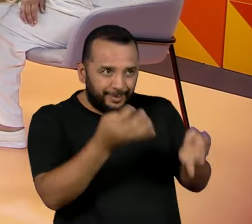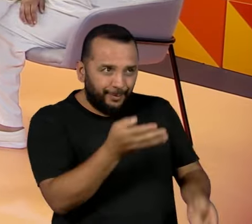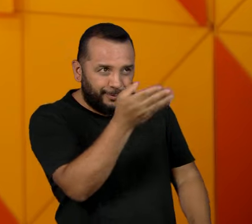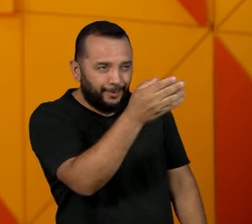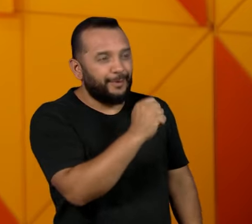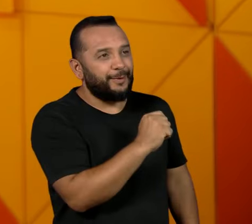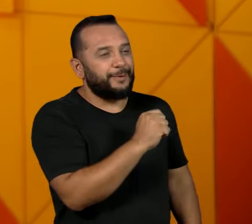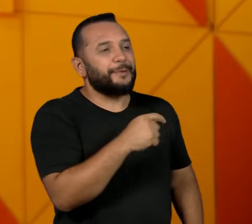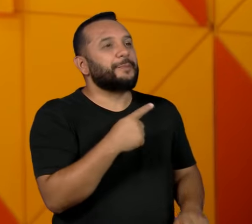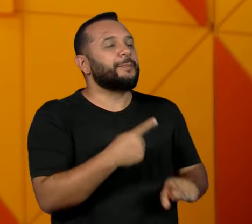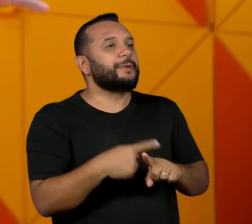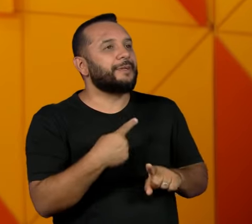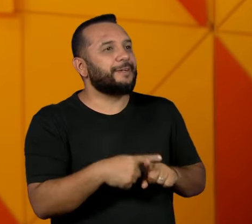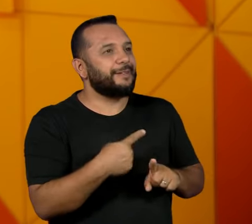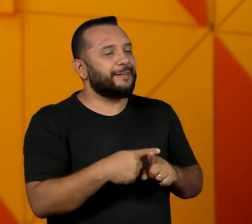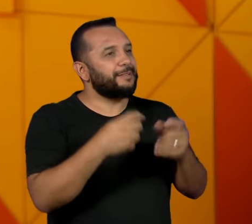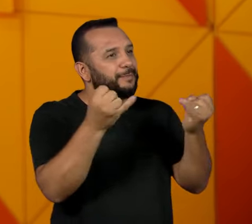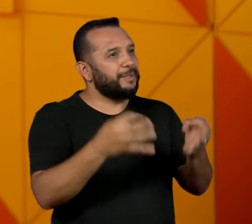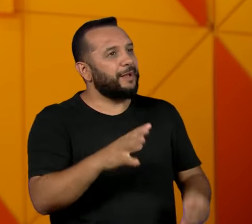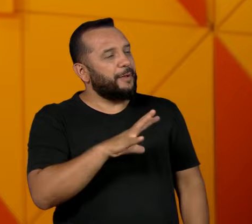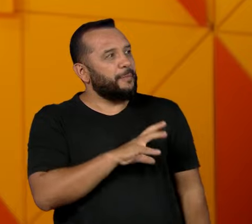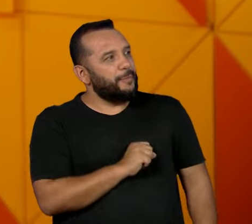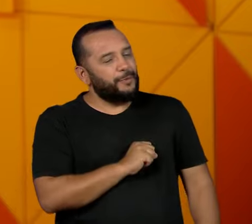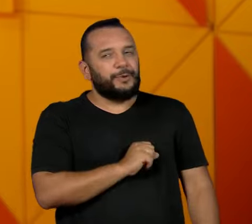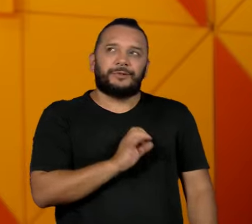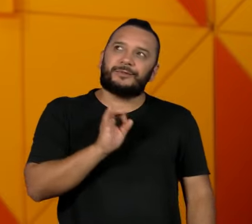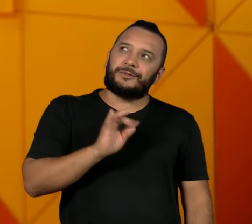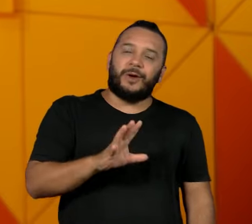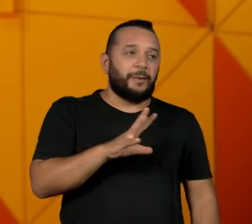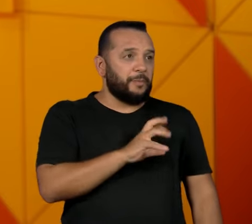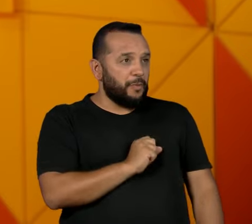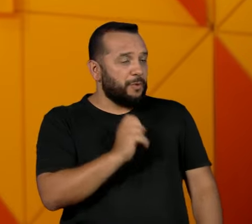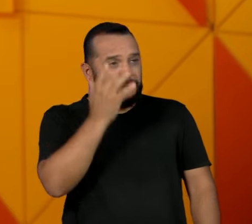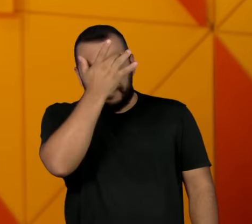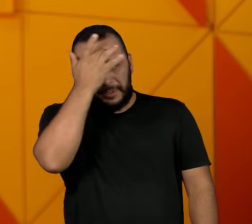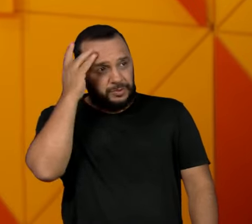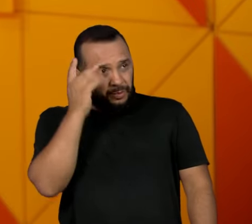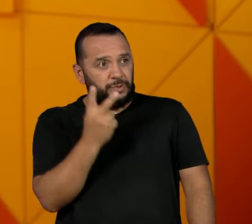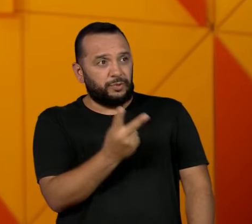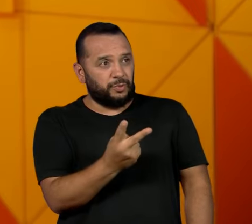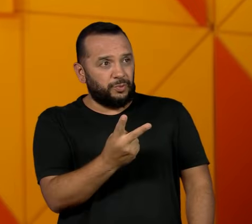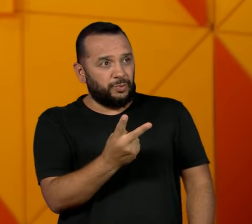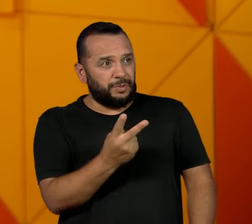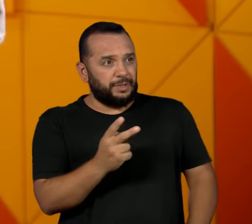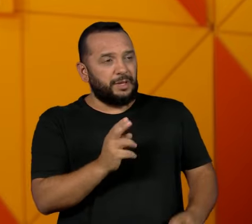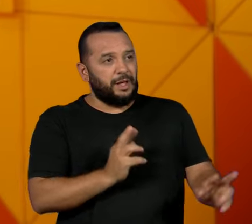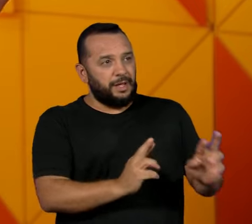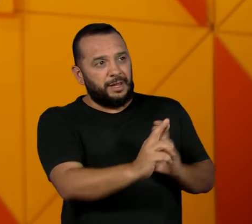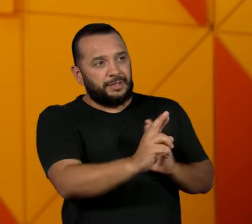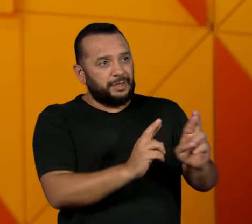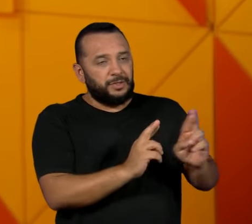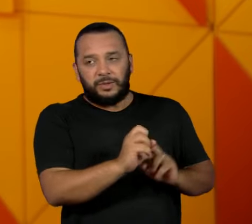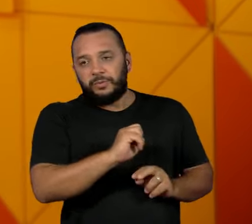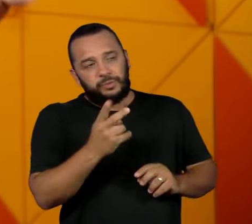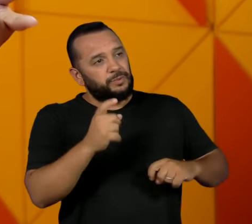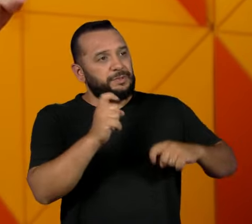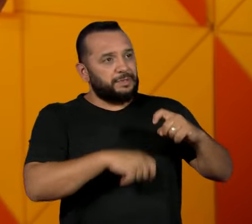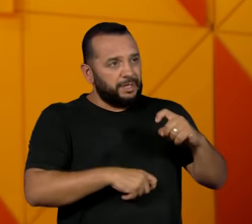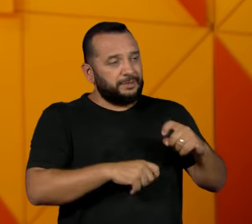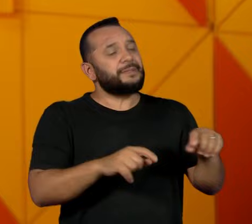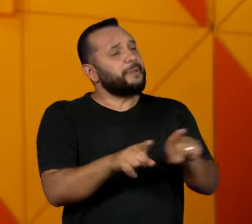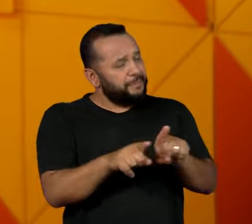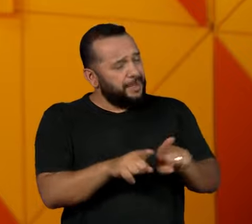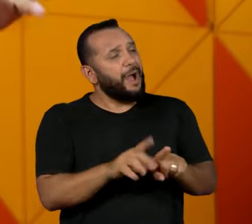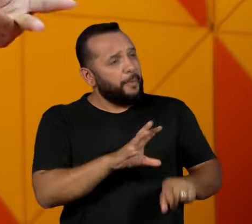trouxe, porque falar de amor não é só falar de amor entre duas pessoas que se relacionam amorosamente, sexualmente. É o